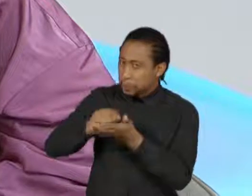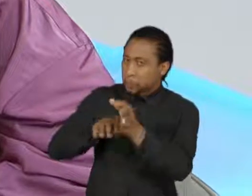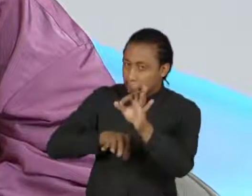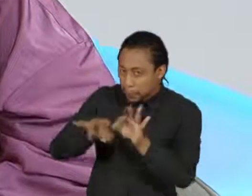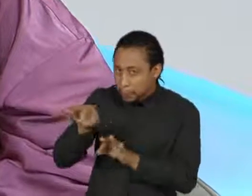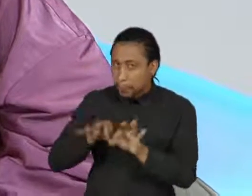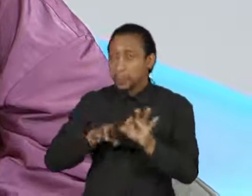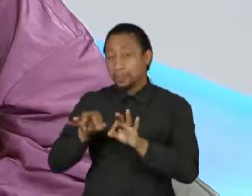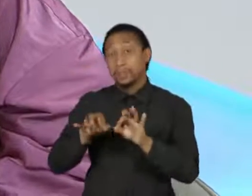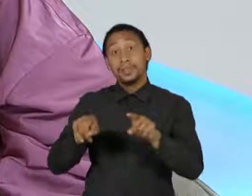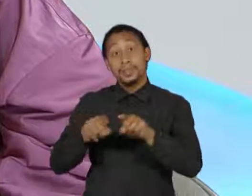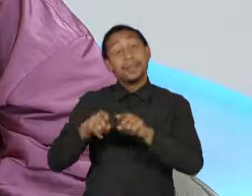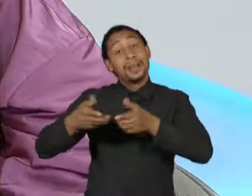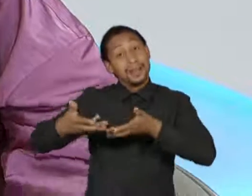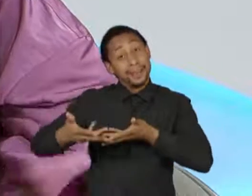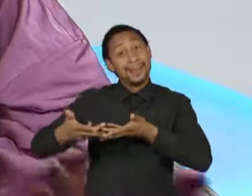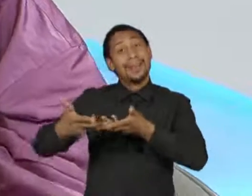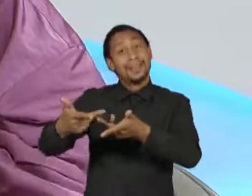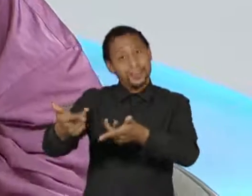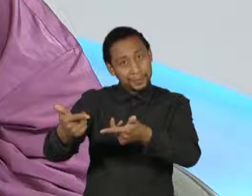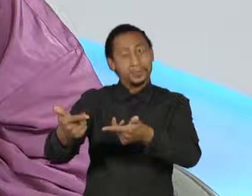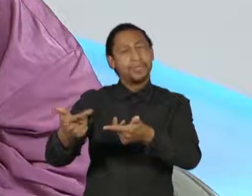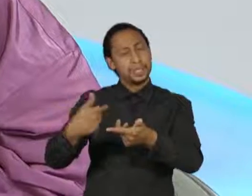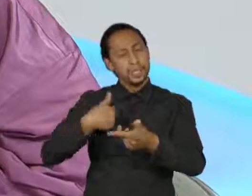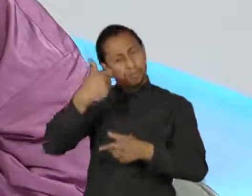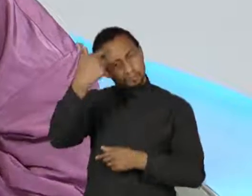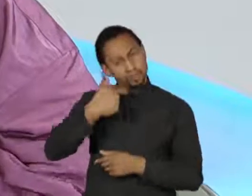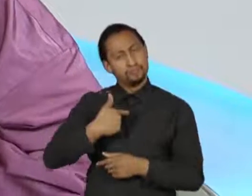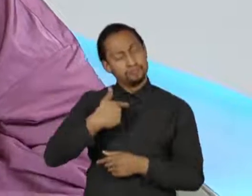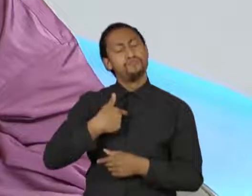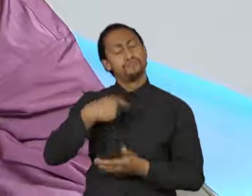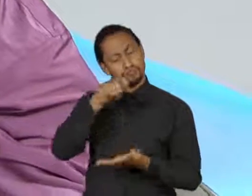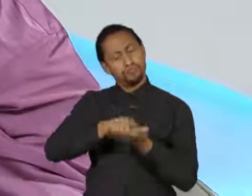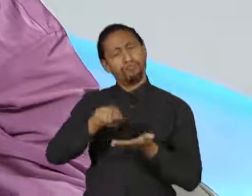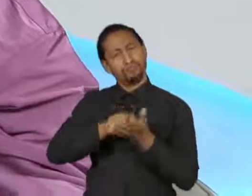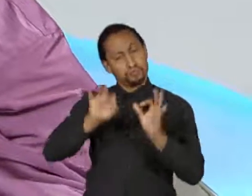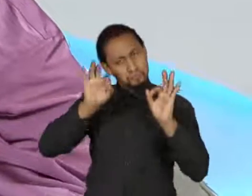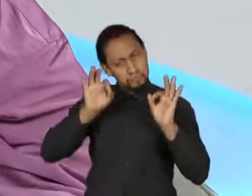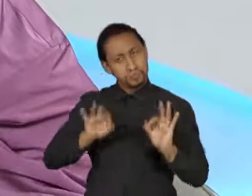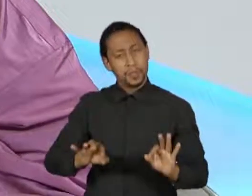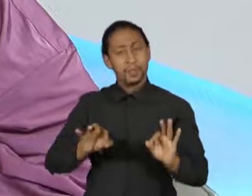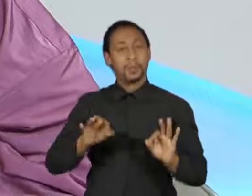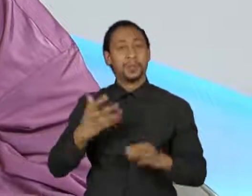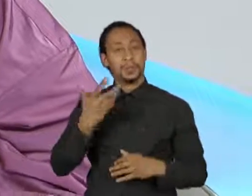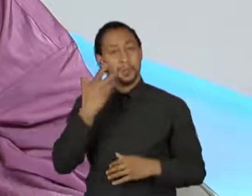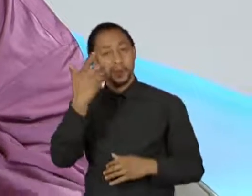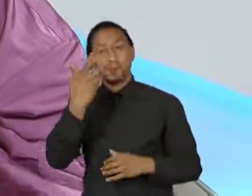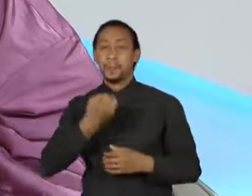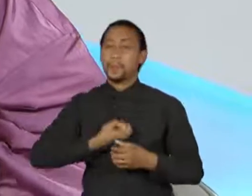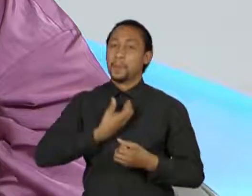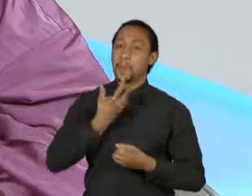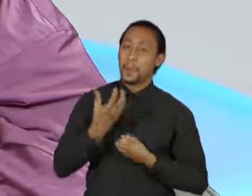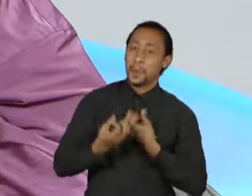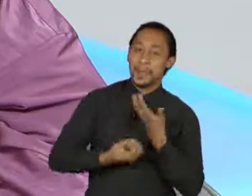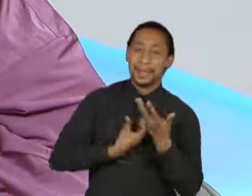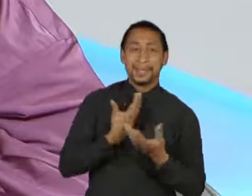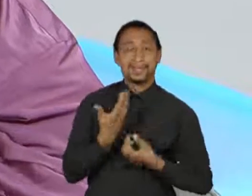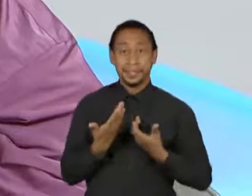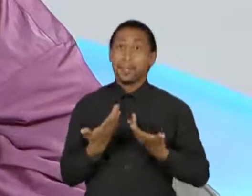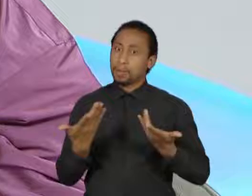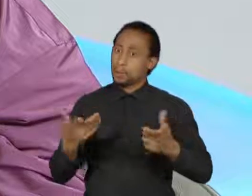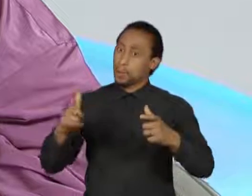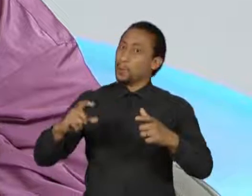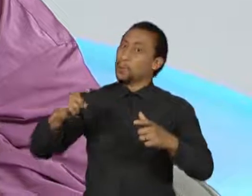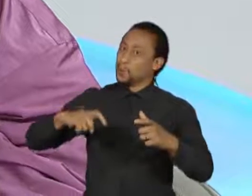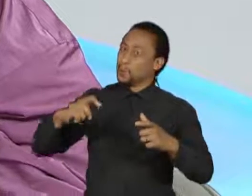quanto por me incluírem também e me enxergarem como uma produtora, não só produtora de afetos e produtora de poesia, mas produtora de um disco